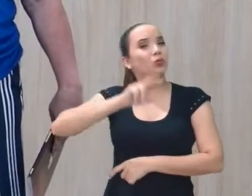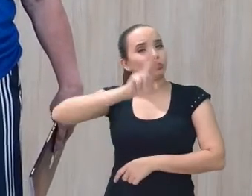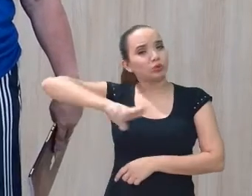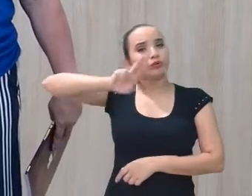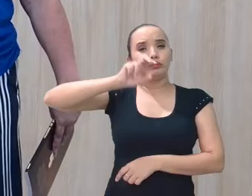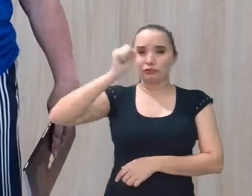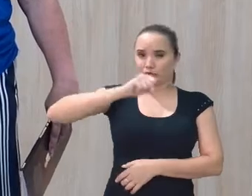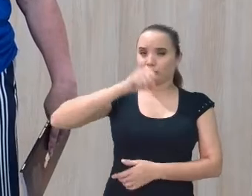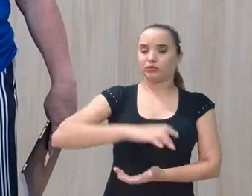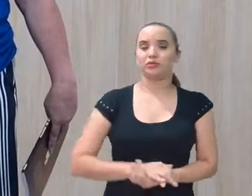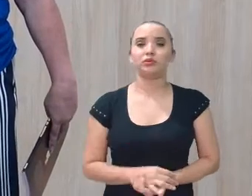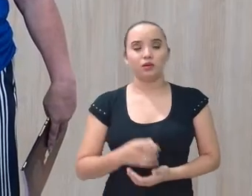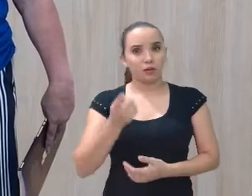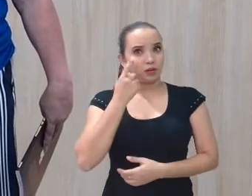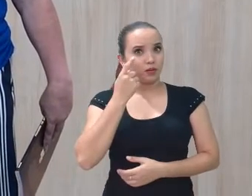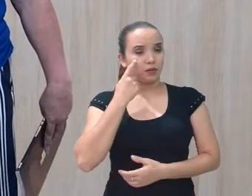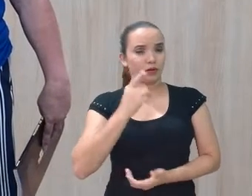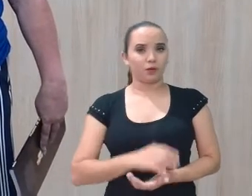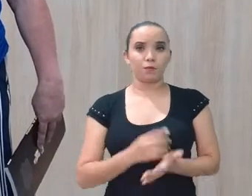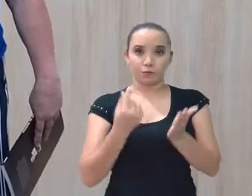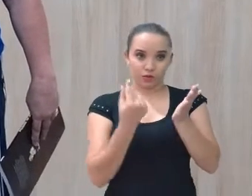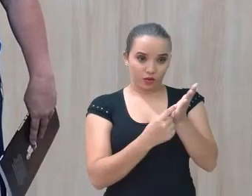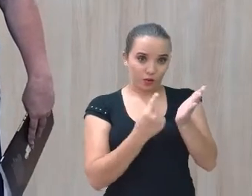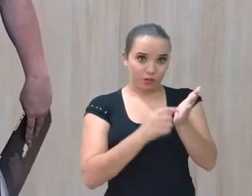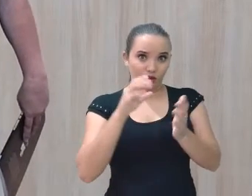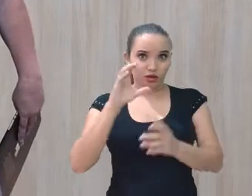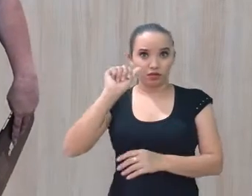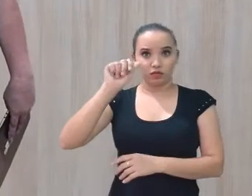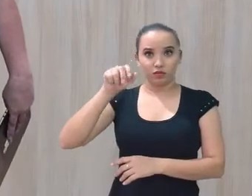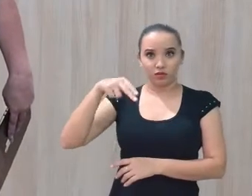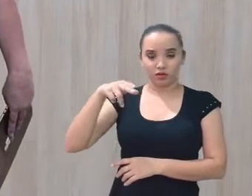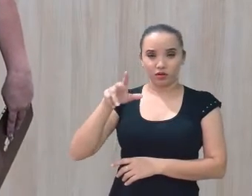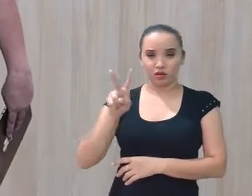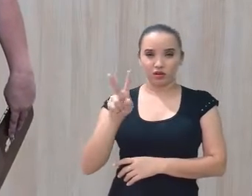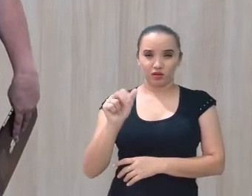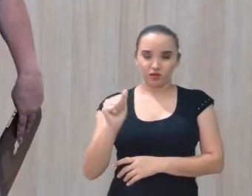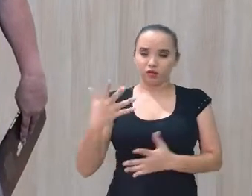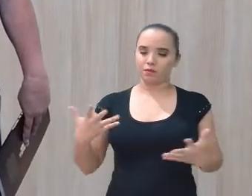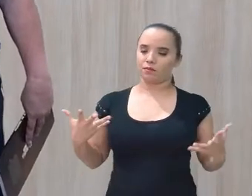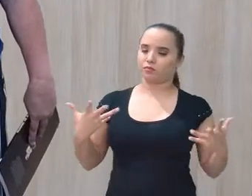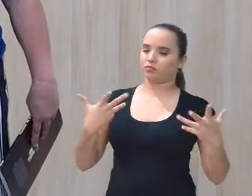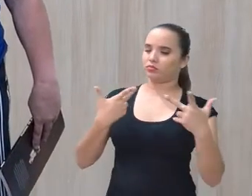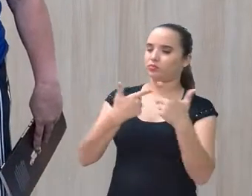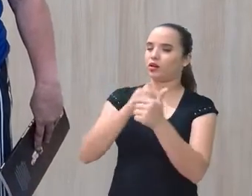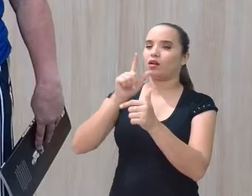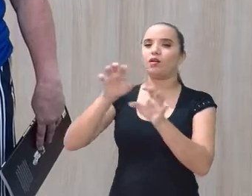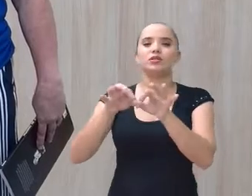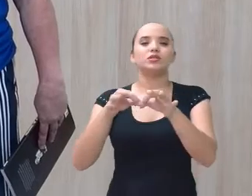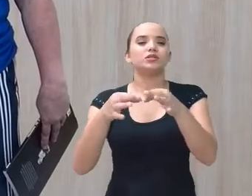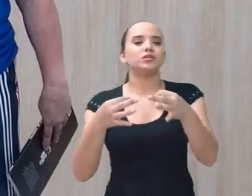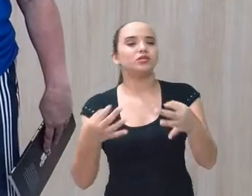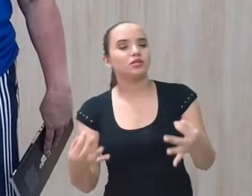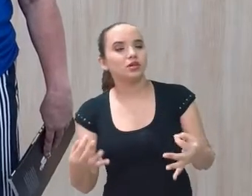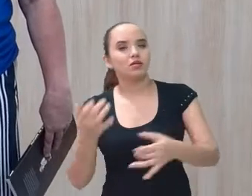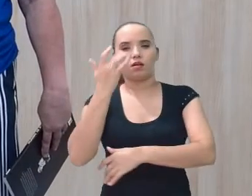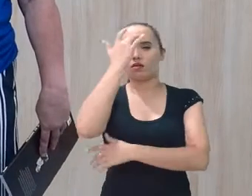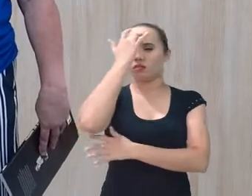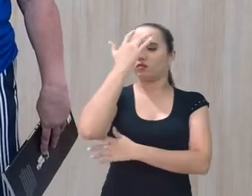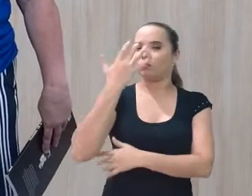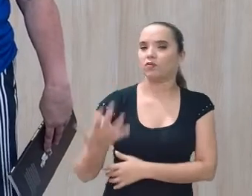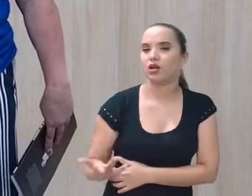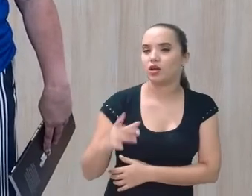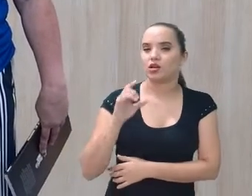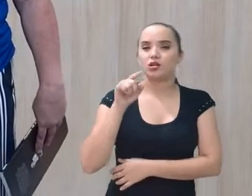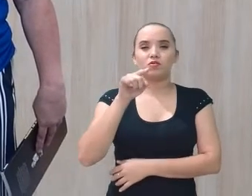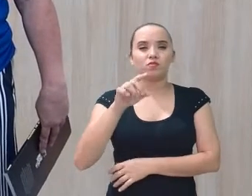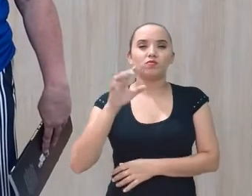bastante. E olha, gente, esse aplicativo Canva, ele é maravilhoso, ele é muito simples, ele é intuitivo, você vai